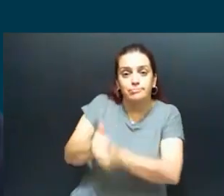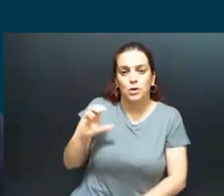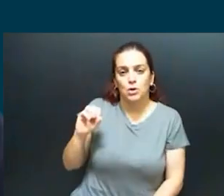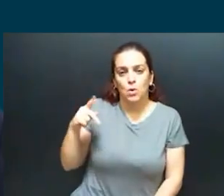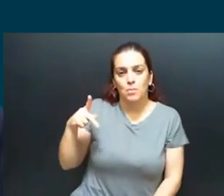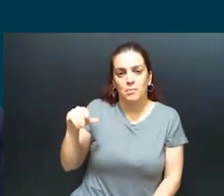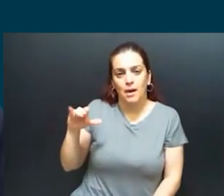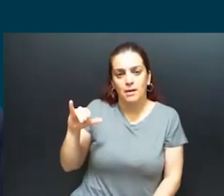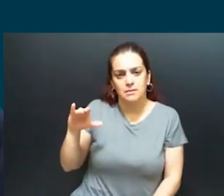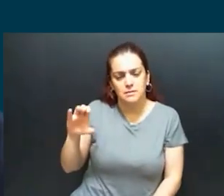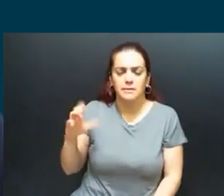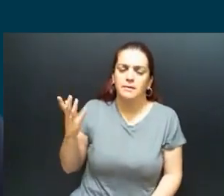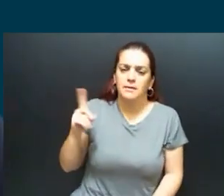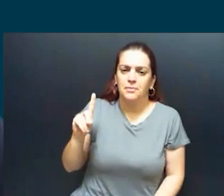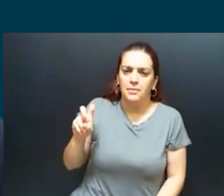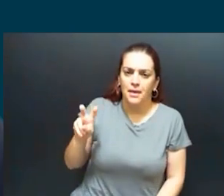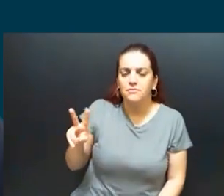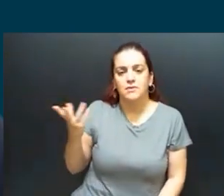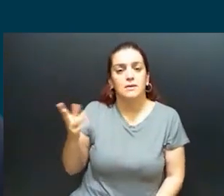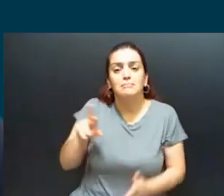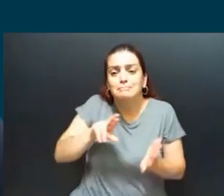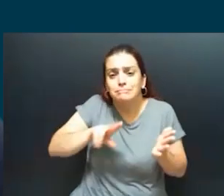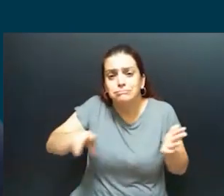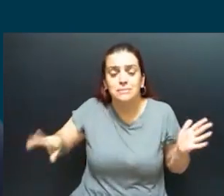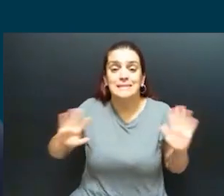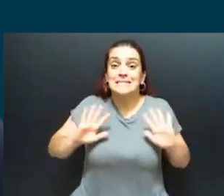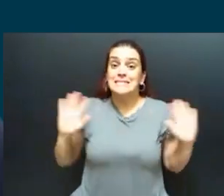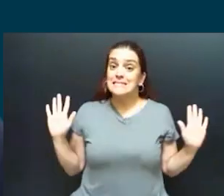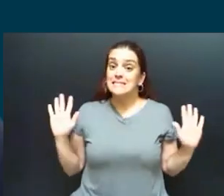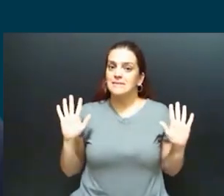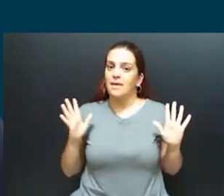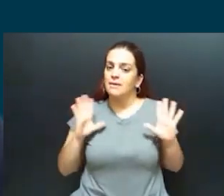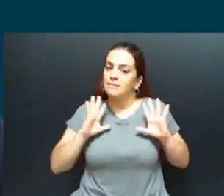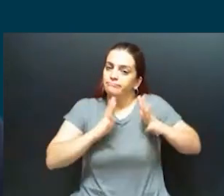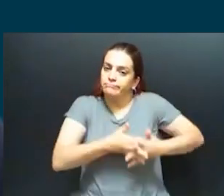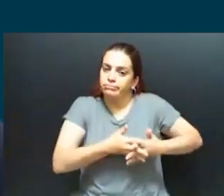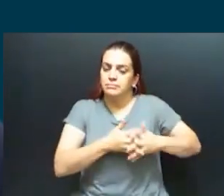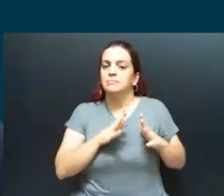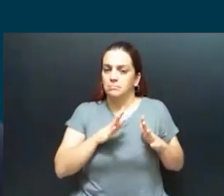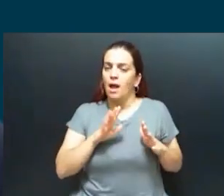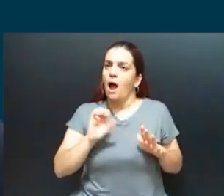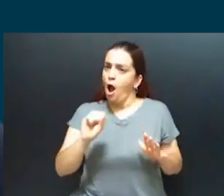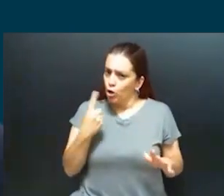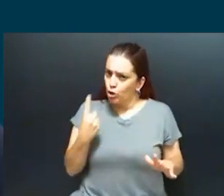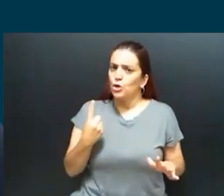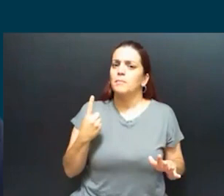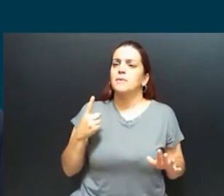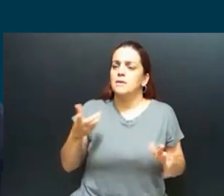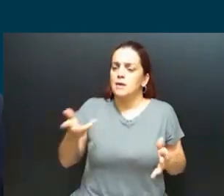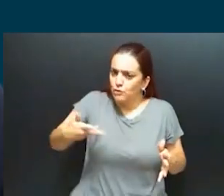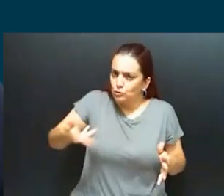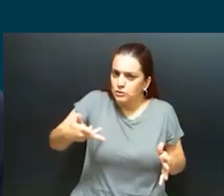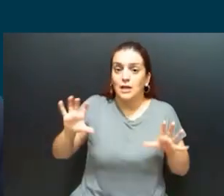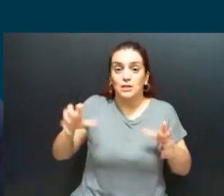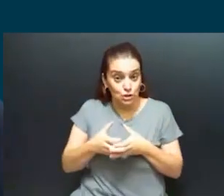e etc., sem ferir as práticas de DevSecOps, mantendo assim a autonomia e velocidade do time. Eu